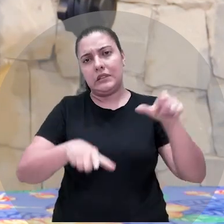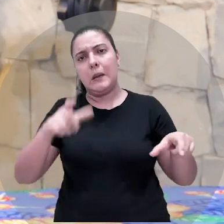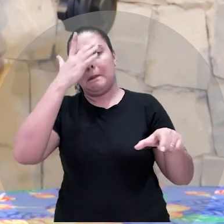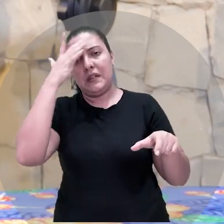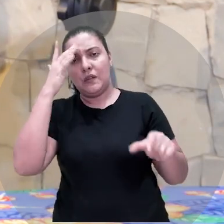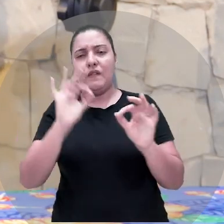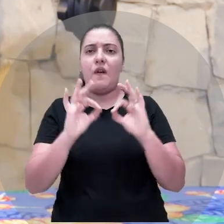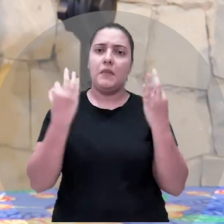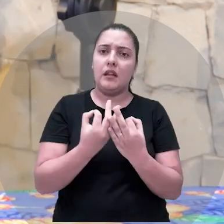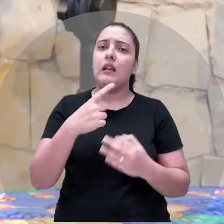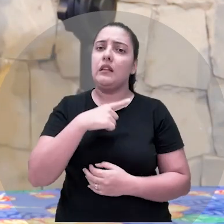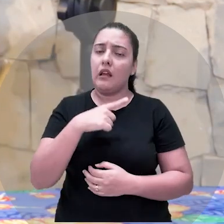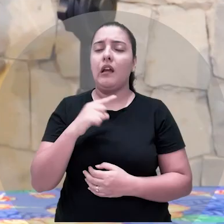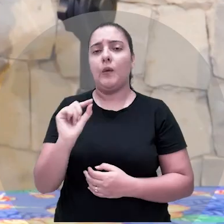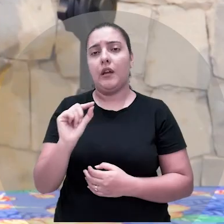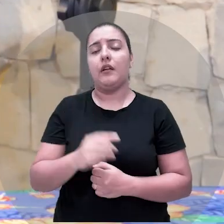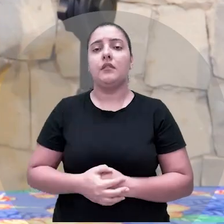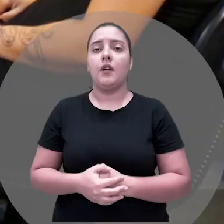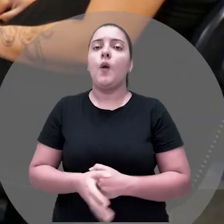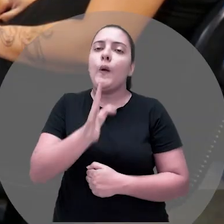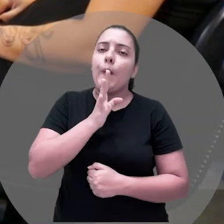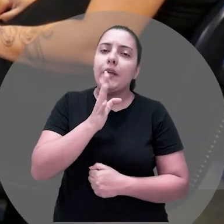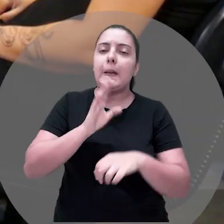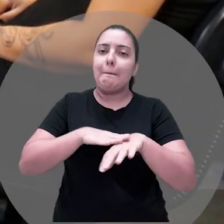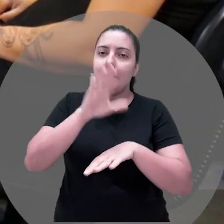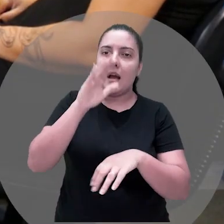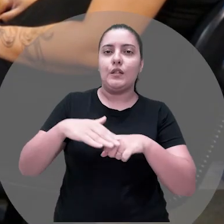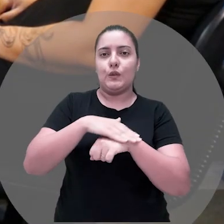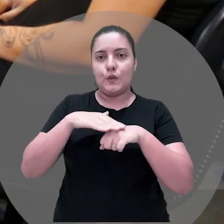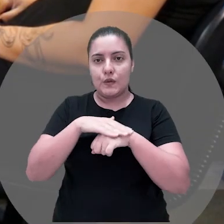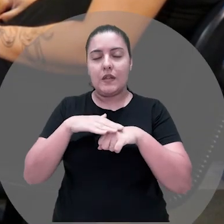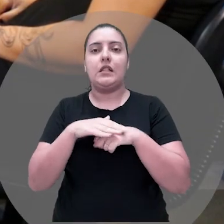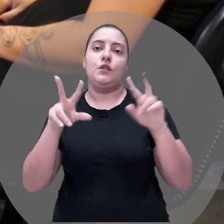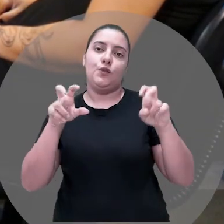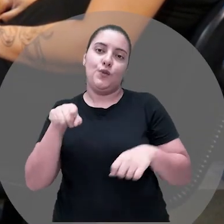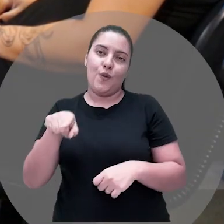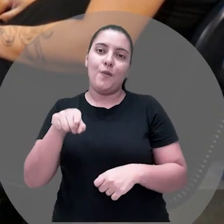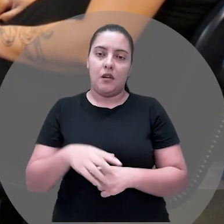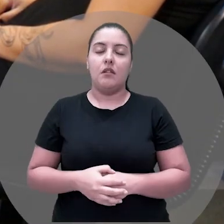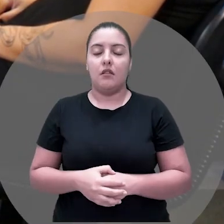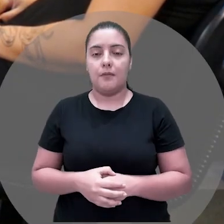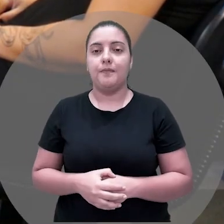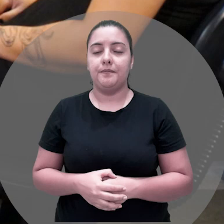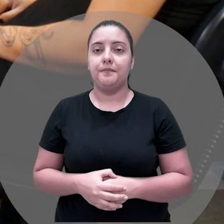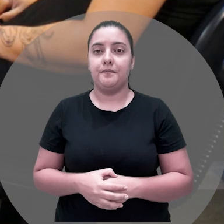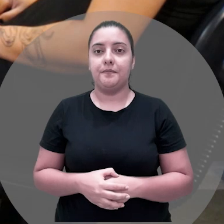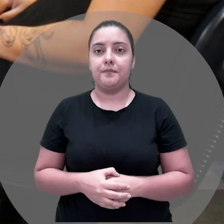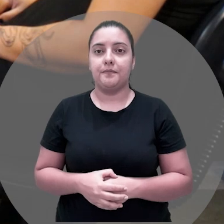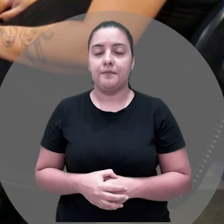e aí realmente isso dá uma acolhimento maior fala um pouco também sobre o teu trabalho né